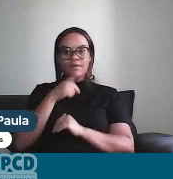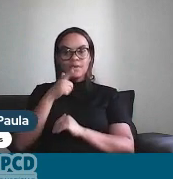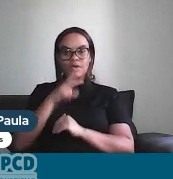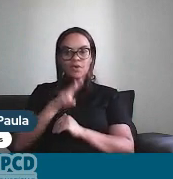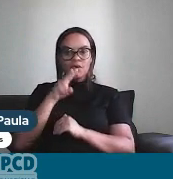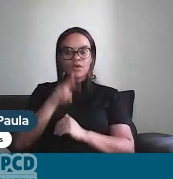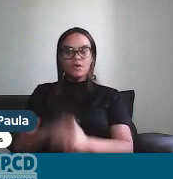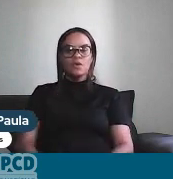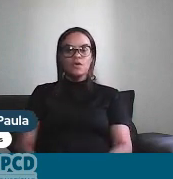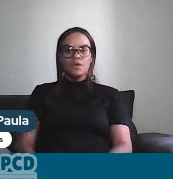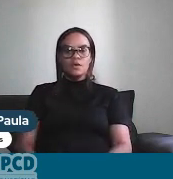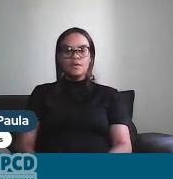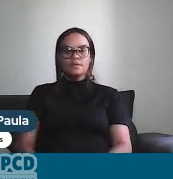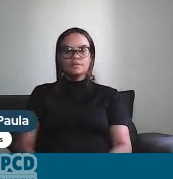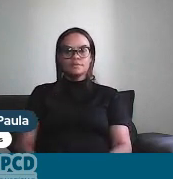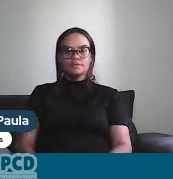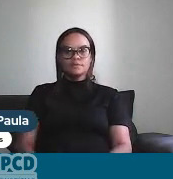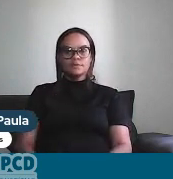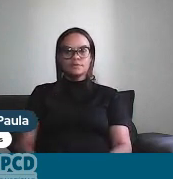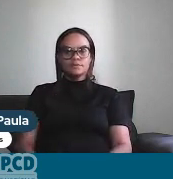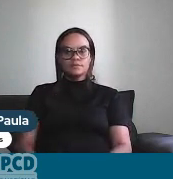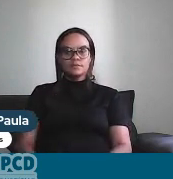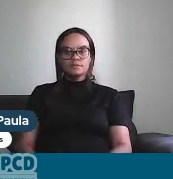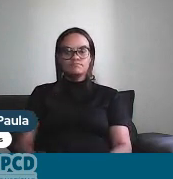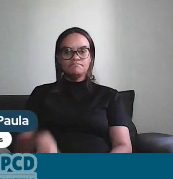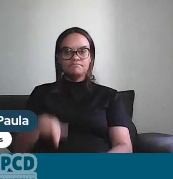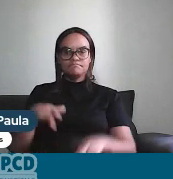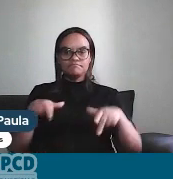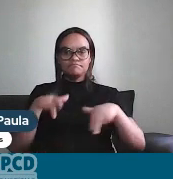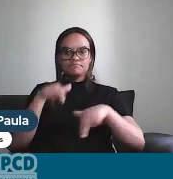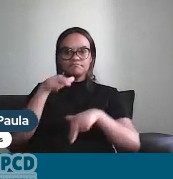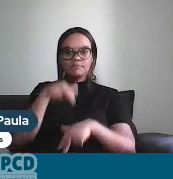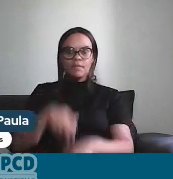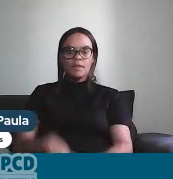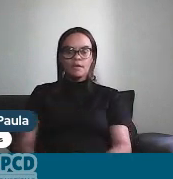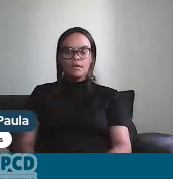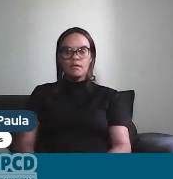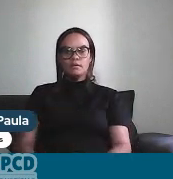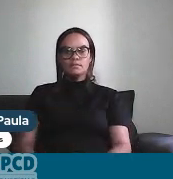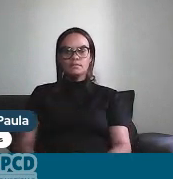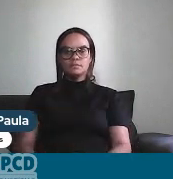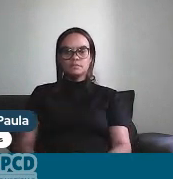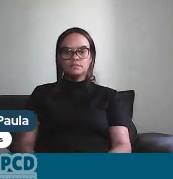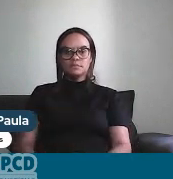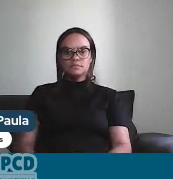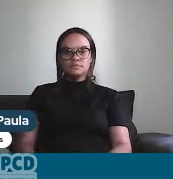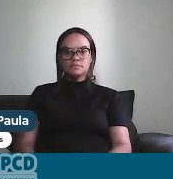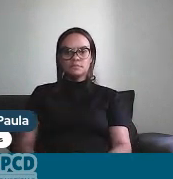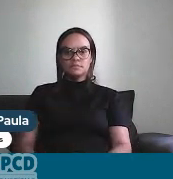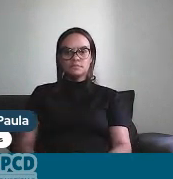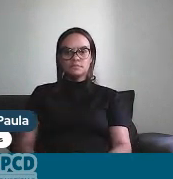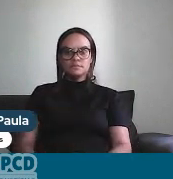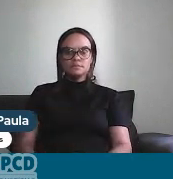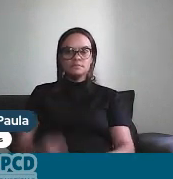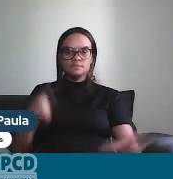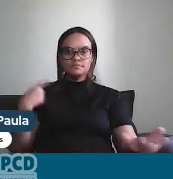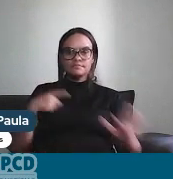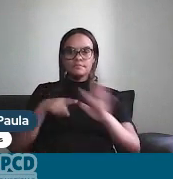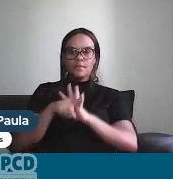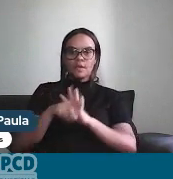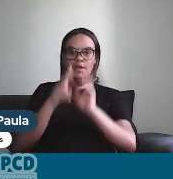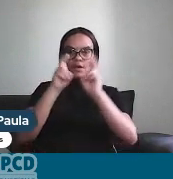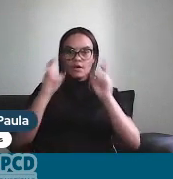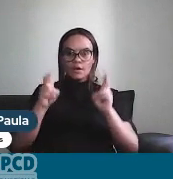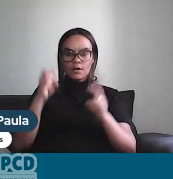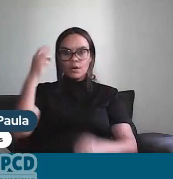enxergar, ouvir, caminhar e subir escadas, também foram acrescentadas as perguntas sobre